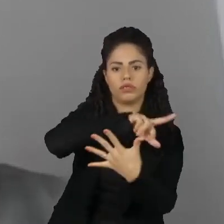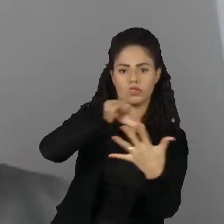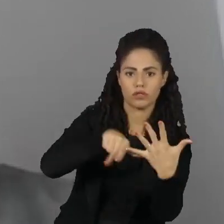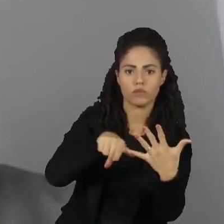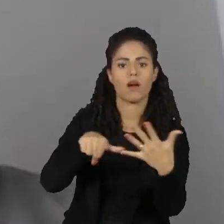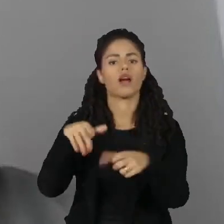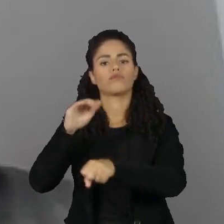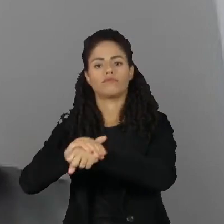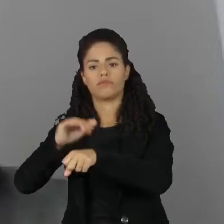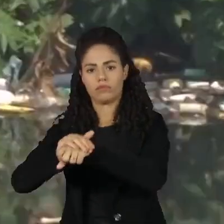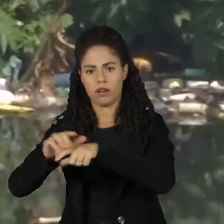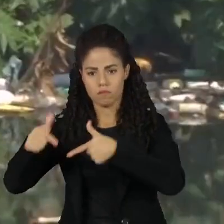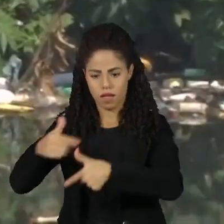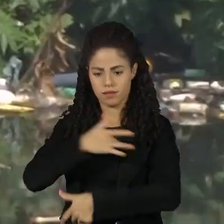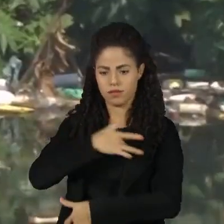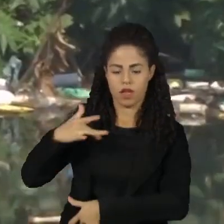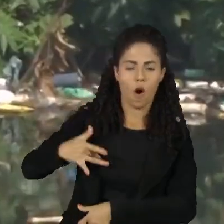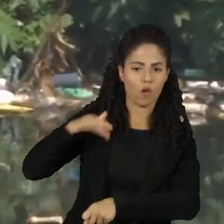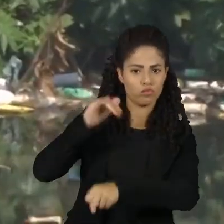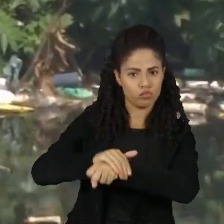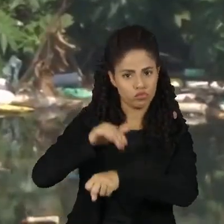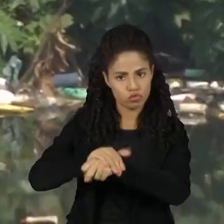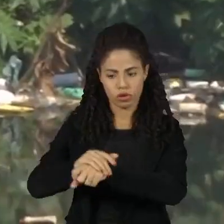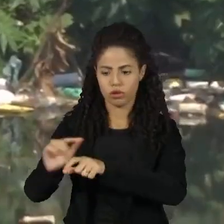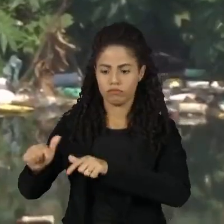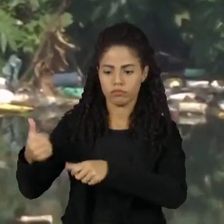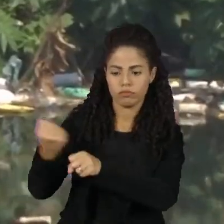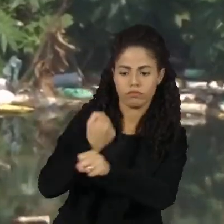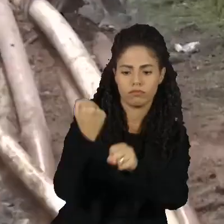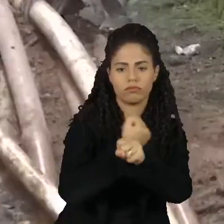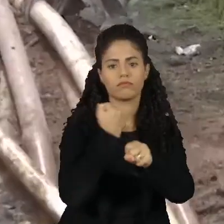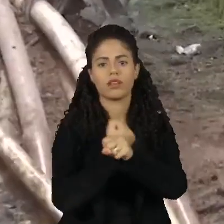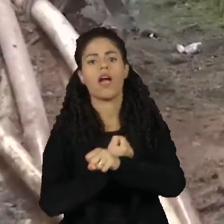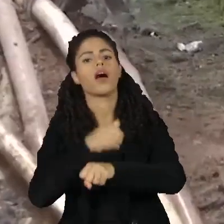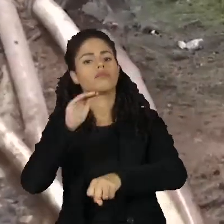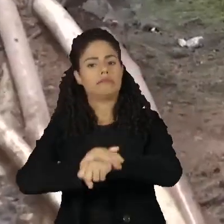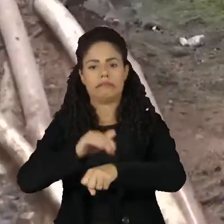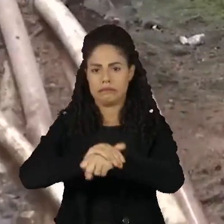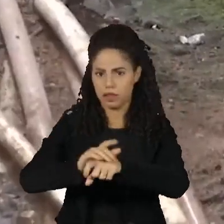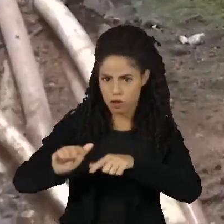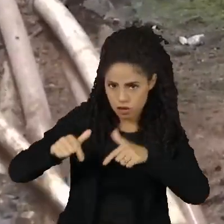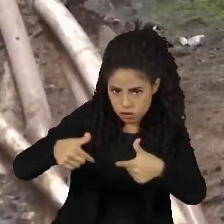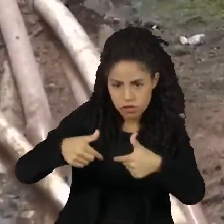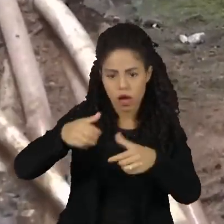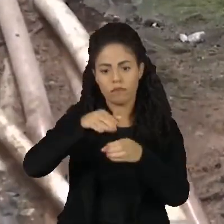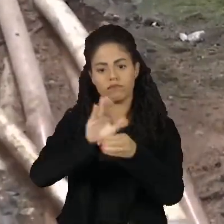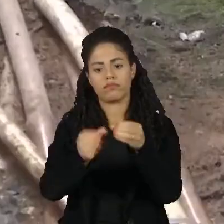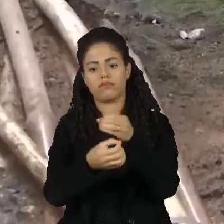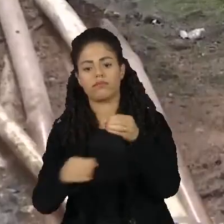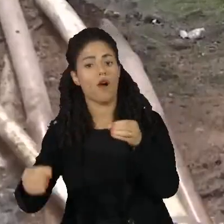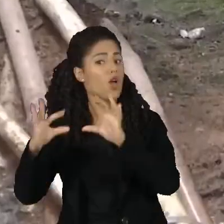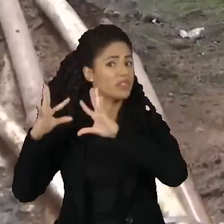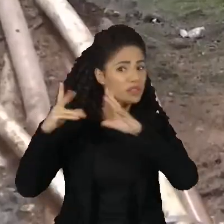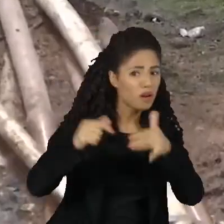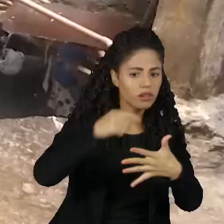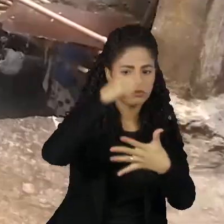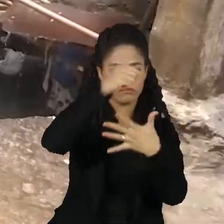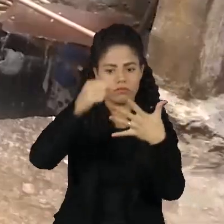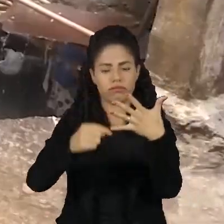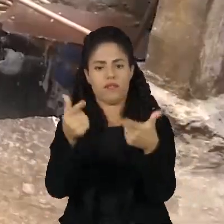nas políticas de saúde pública, nas políticas de saneamento básico, e nós exigimos